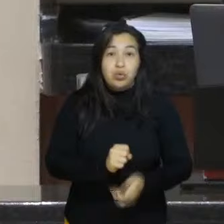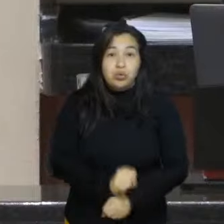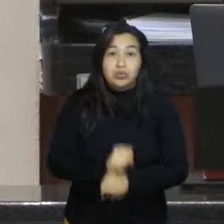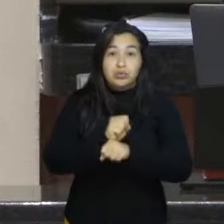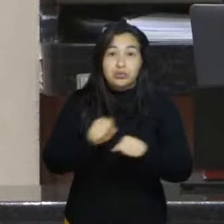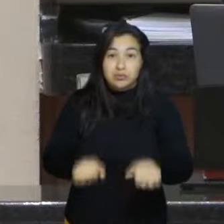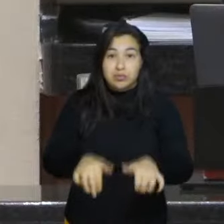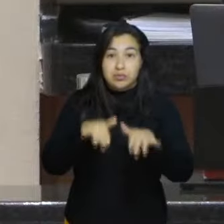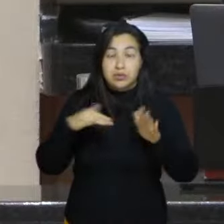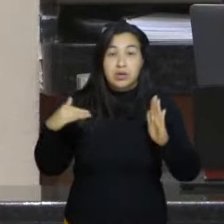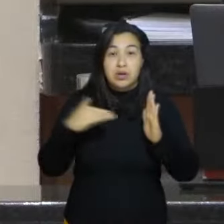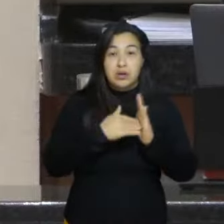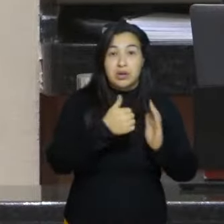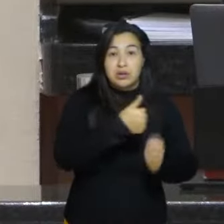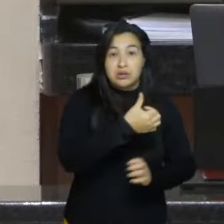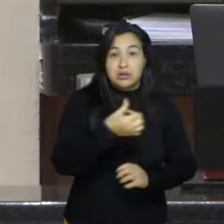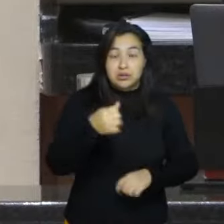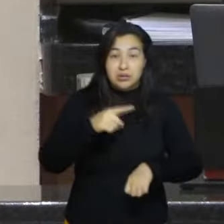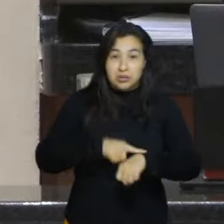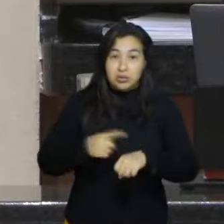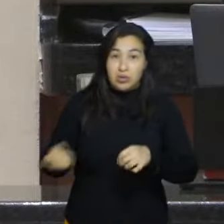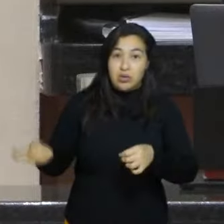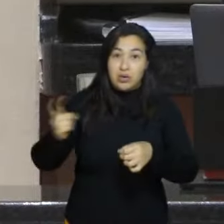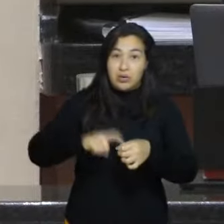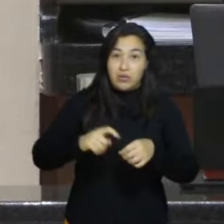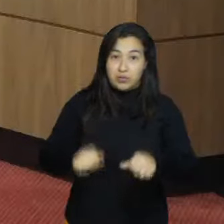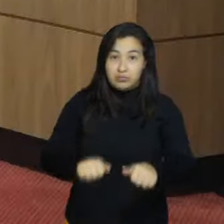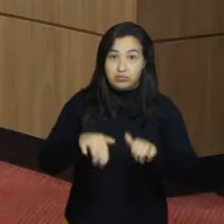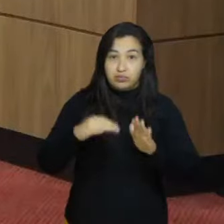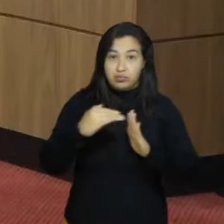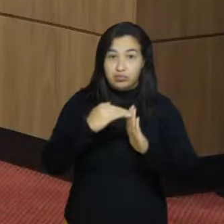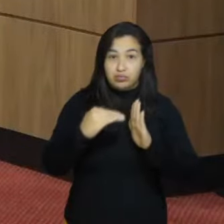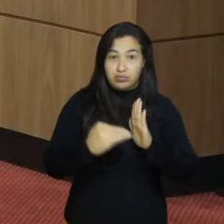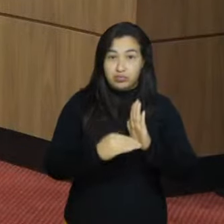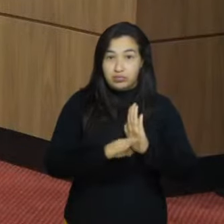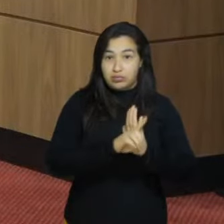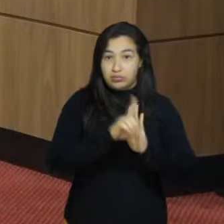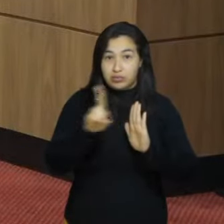sessão até às 16 horas, quando daremos início à ordem do dia. Boa tarde.